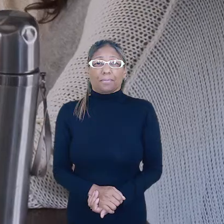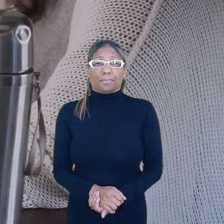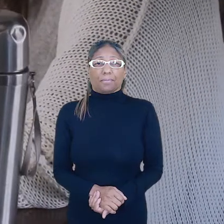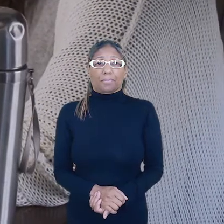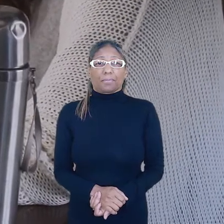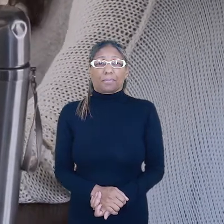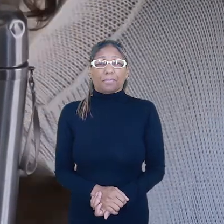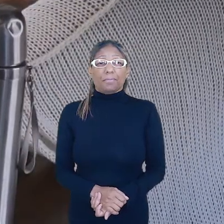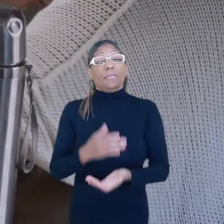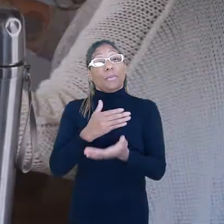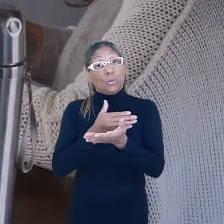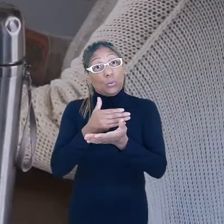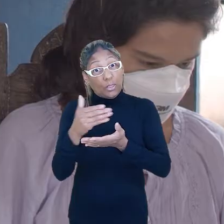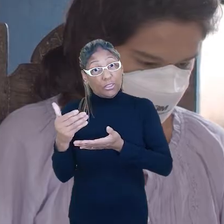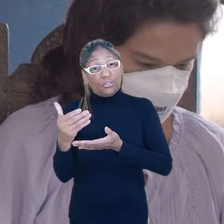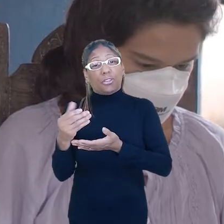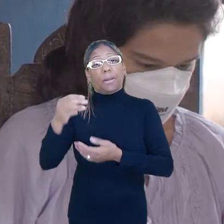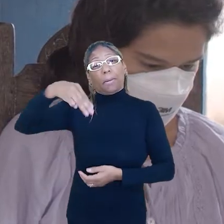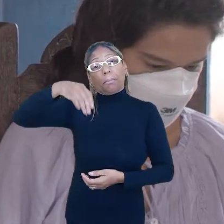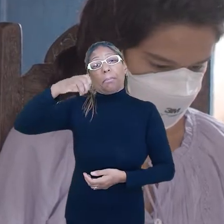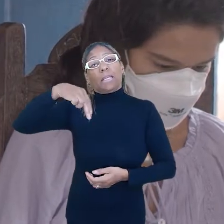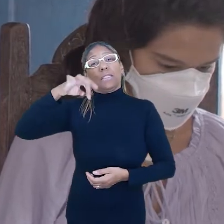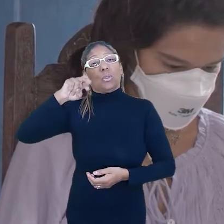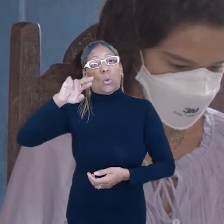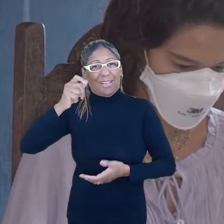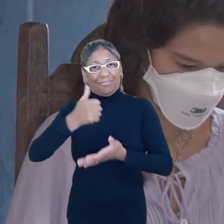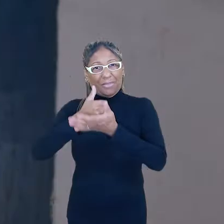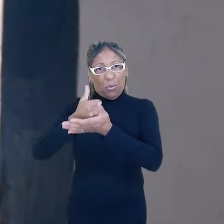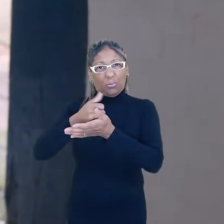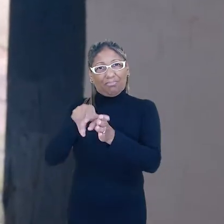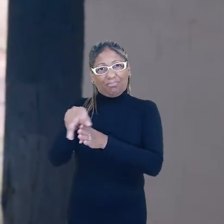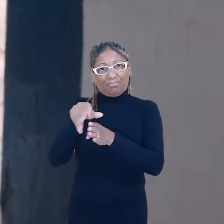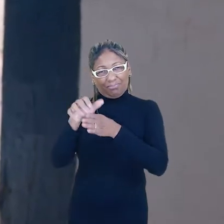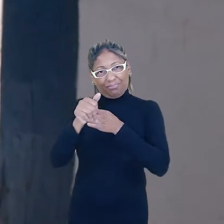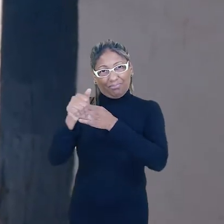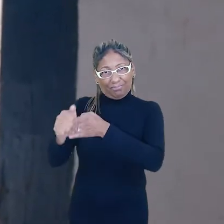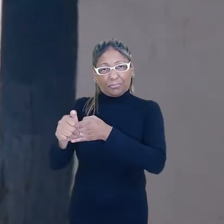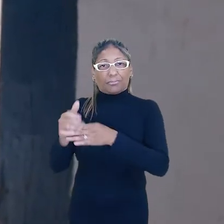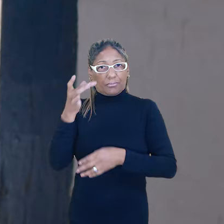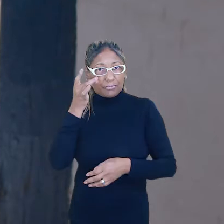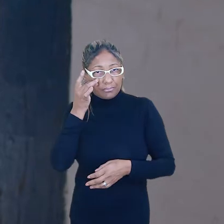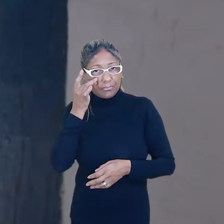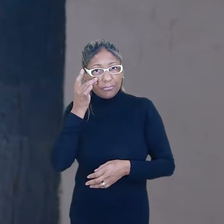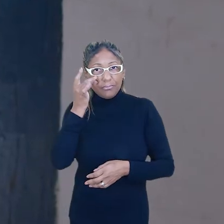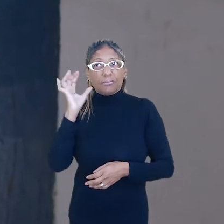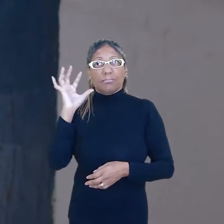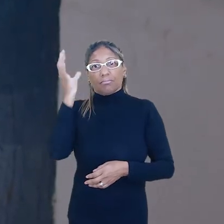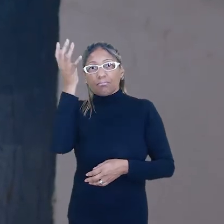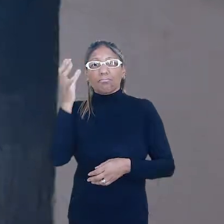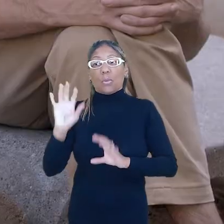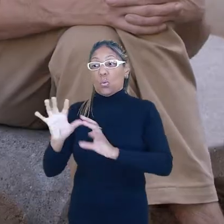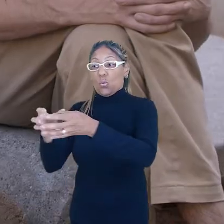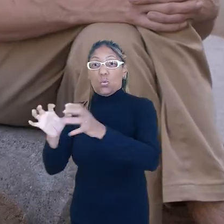objetivos. Marina. Durante, né, essas mentorias presenciais, a gente chegou em um plano de ação para